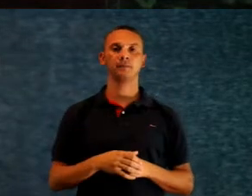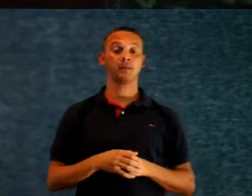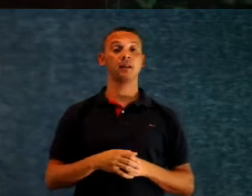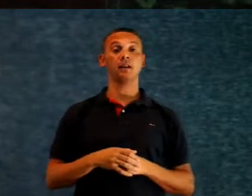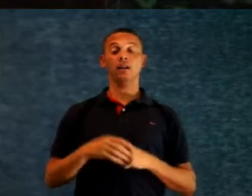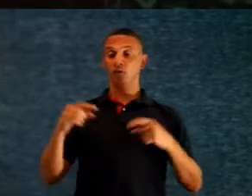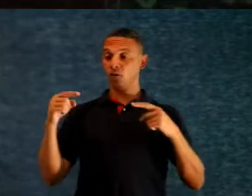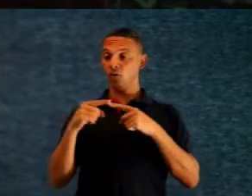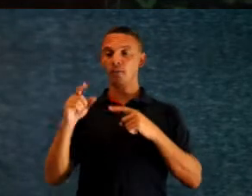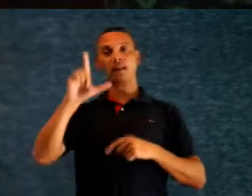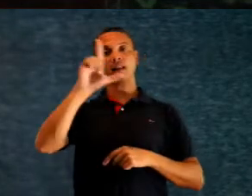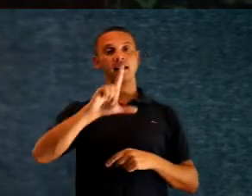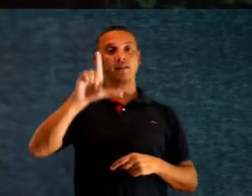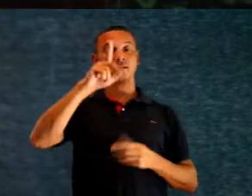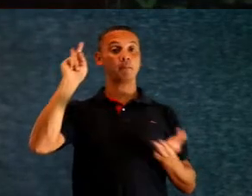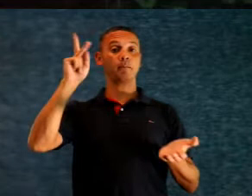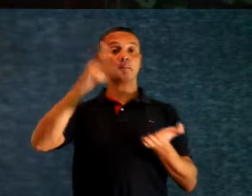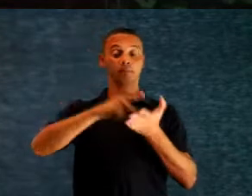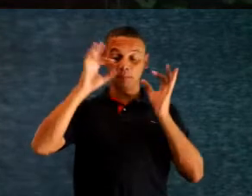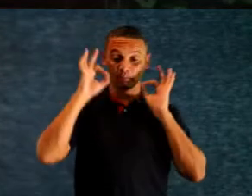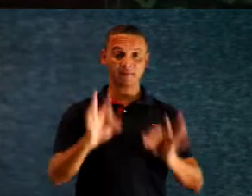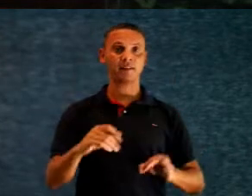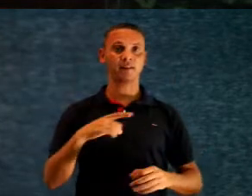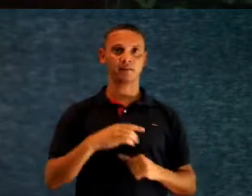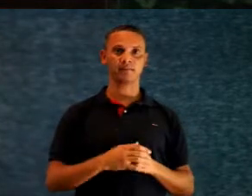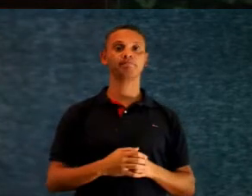realização literária. Pessoal, isso é impressionante.